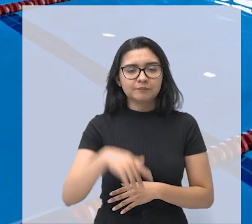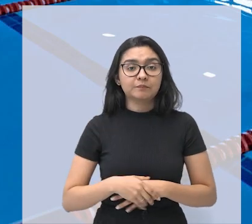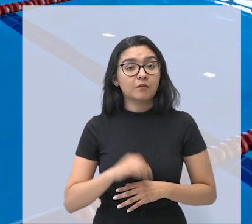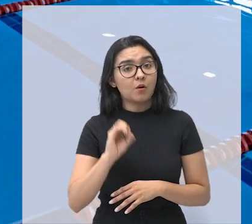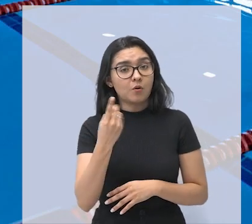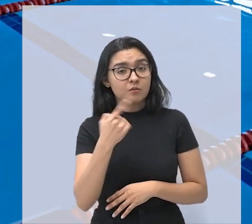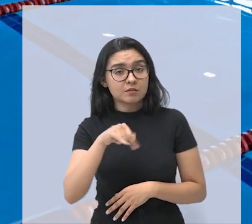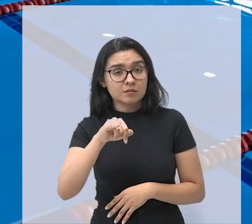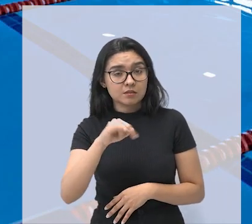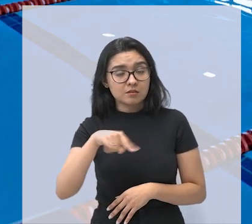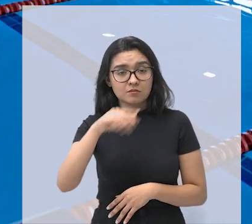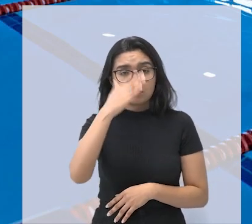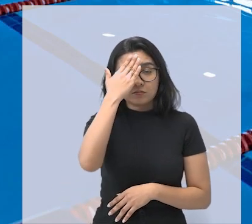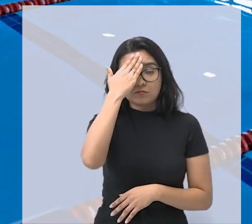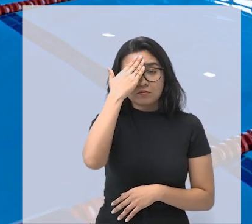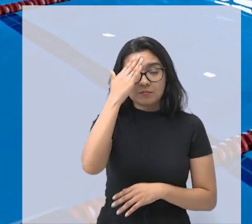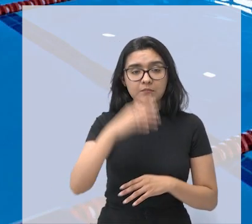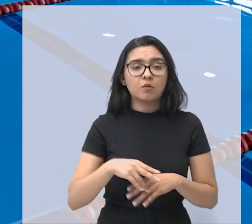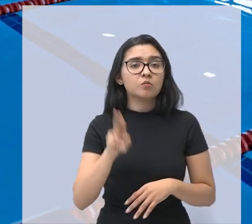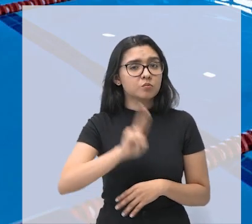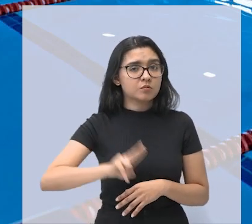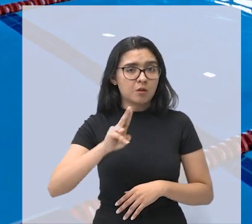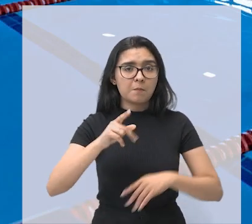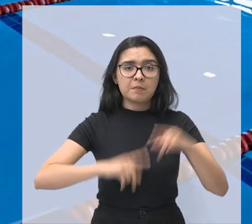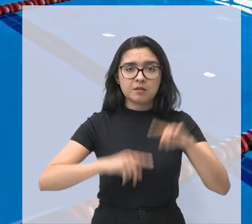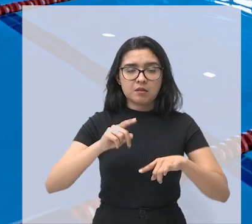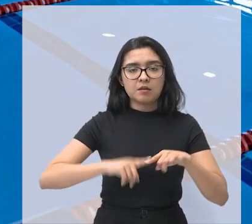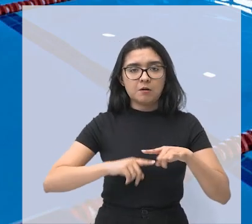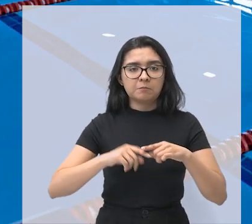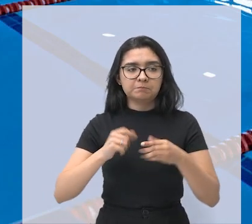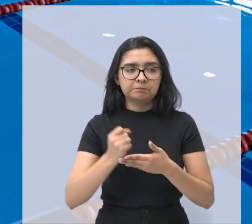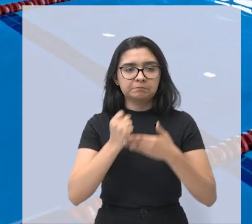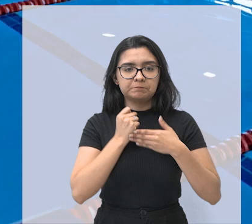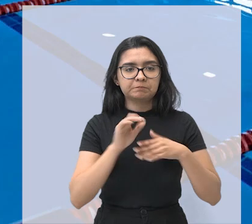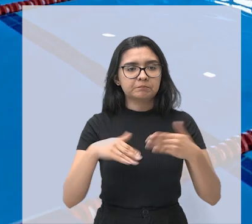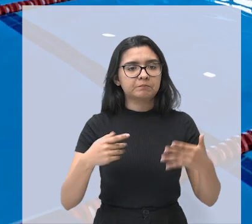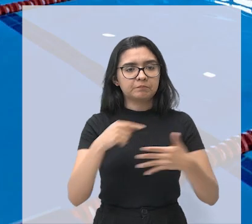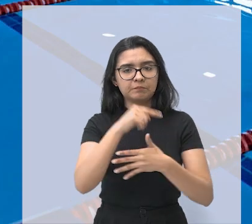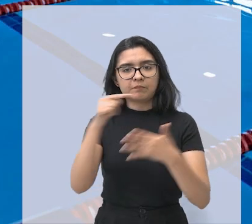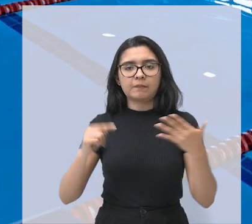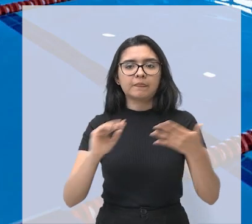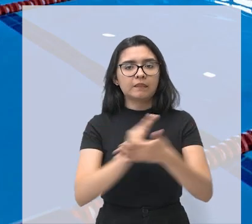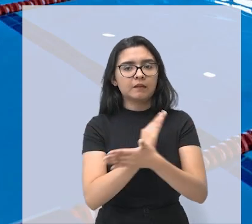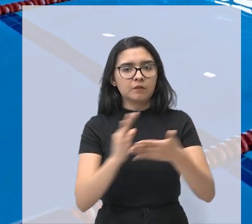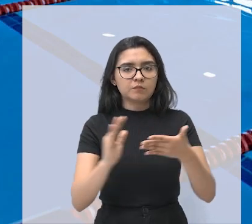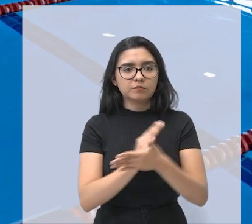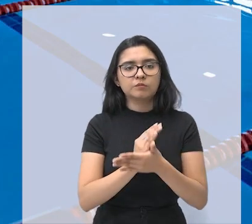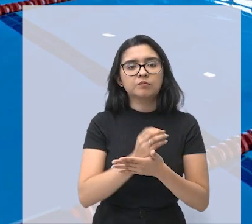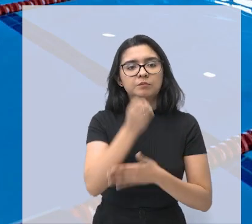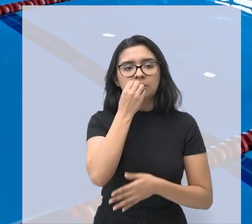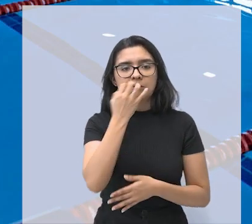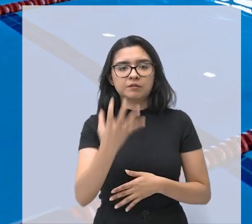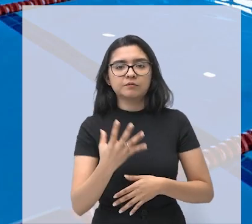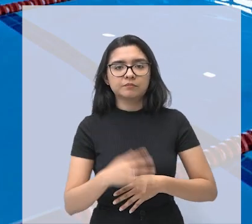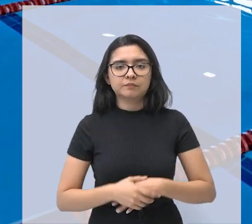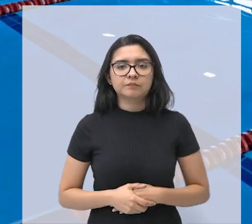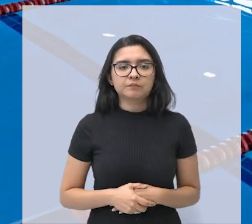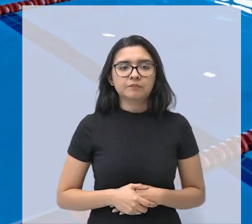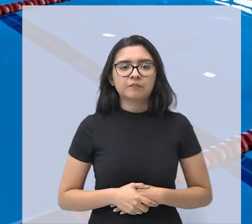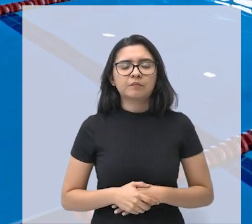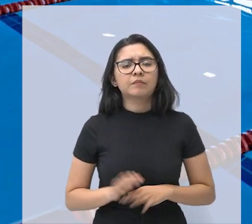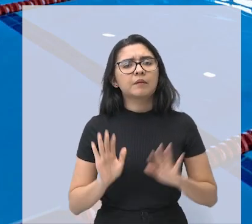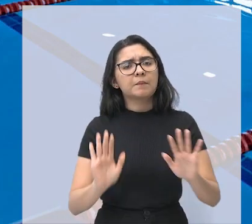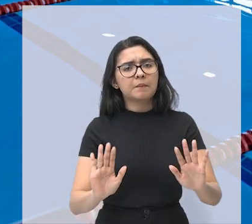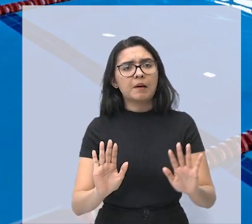não souber, pelo menos usar ali os equipamentos necessários, tá bom? Então, esses são apenas de alguns dos benefícios. Mas